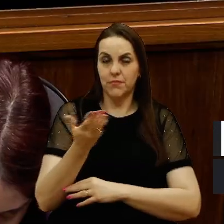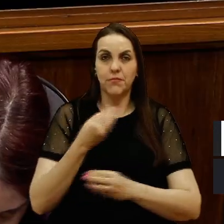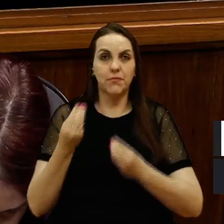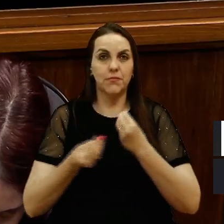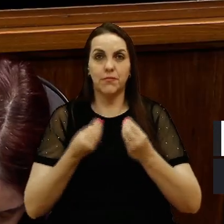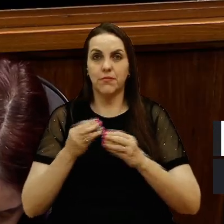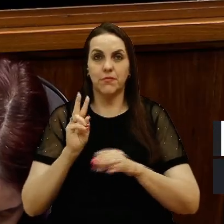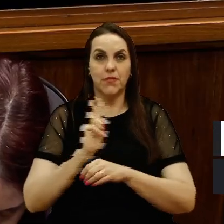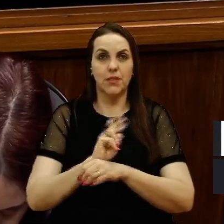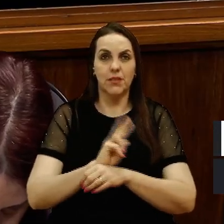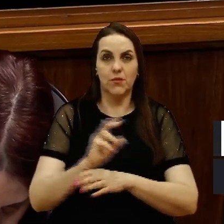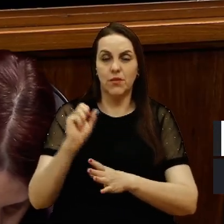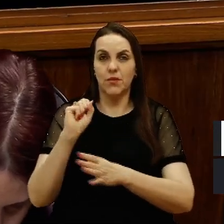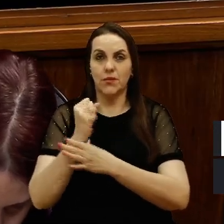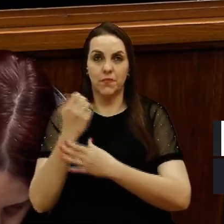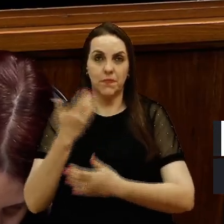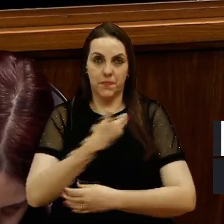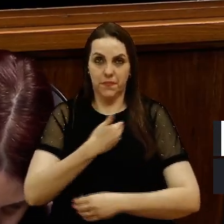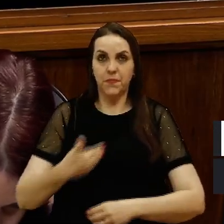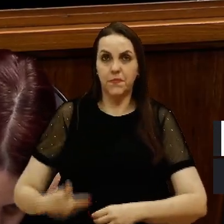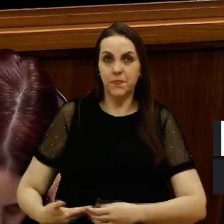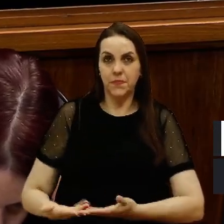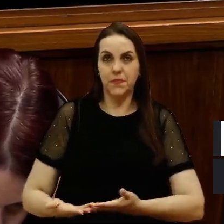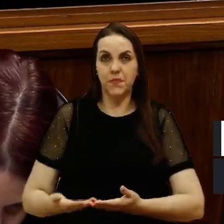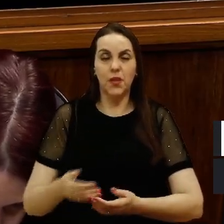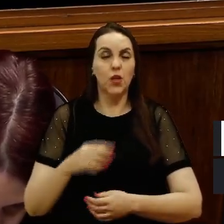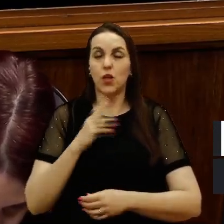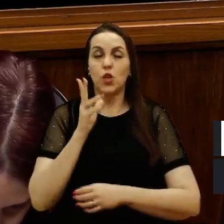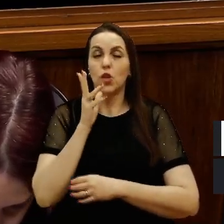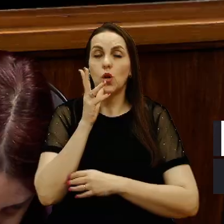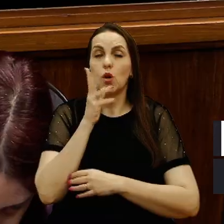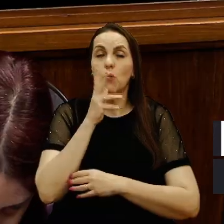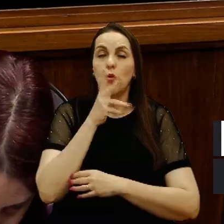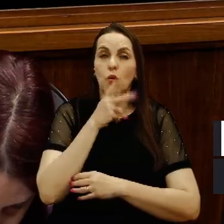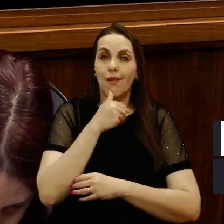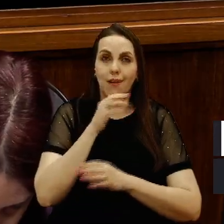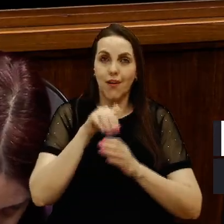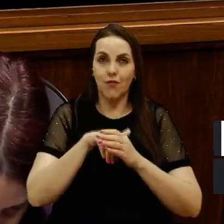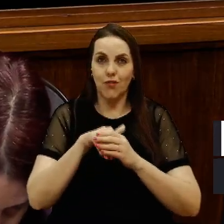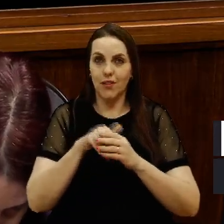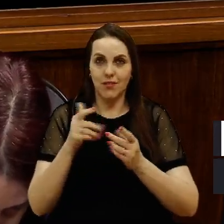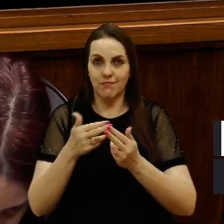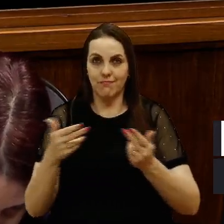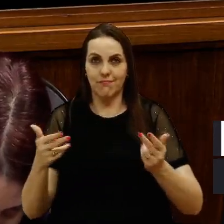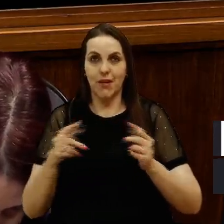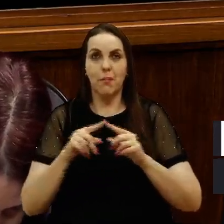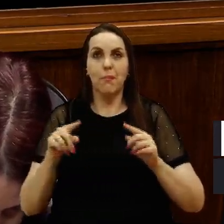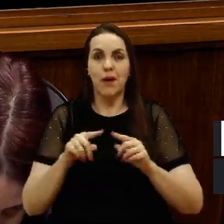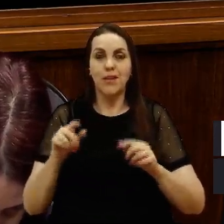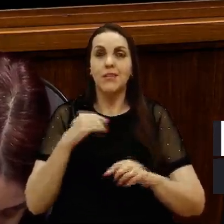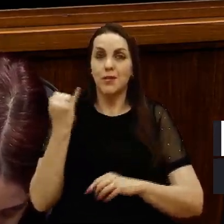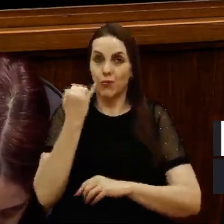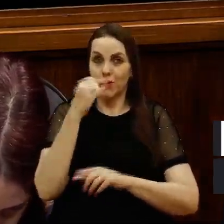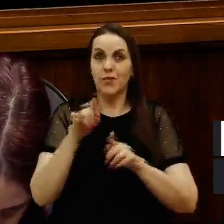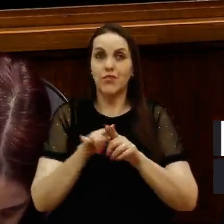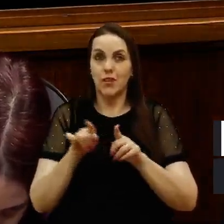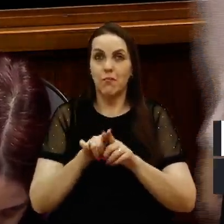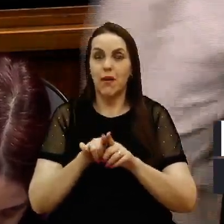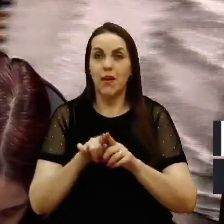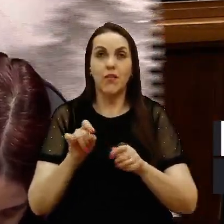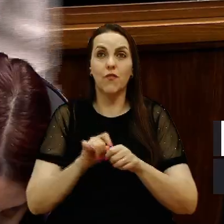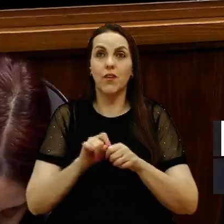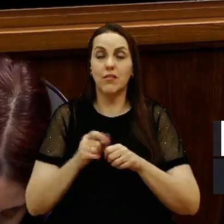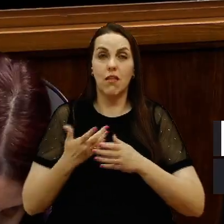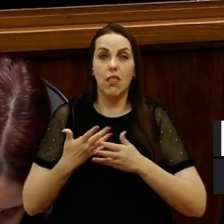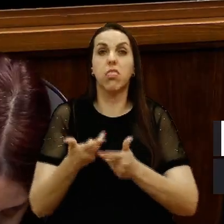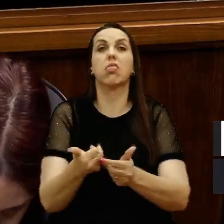como é a questão da segurança pública. Não temos que ter morosidade para as votações que vamos fazer, mas é importante também que a gente não faça